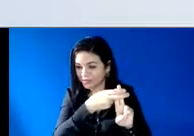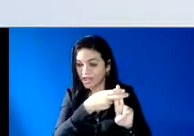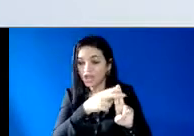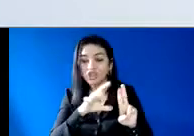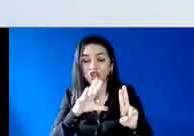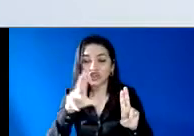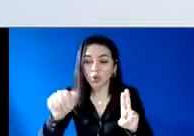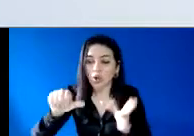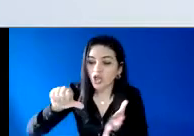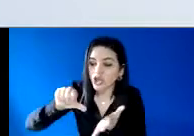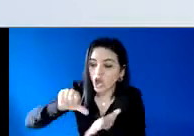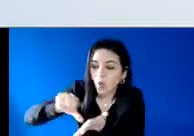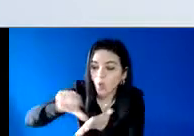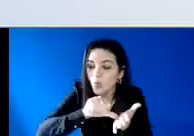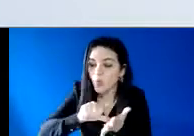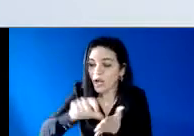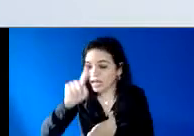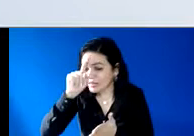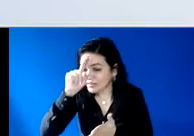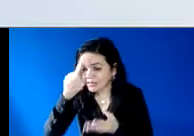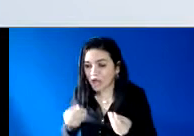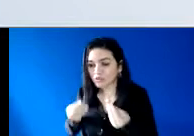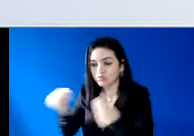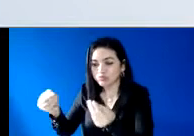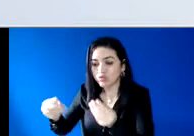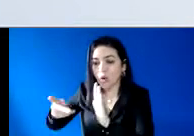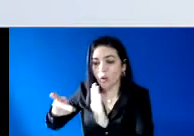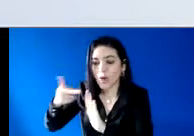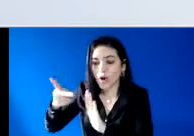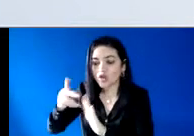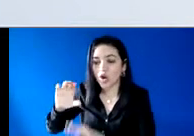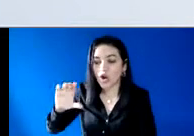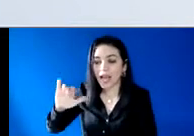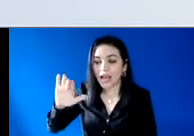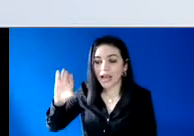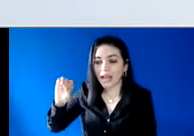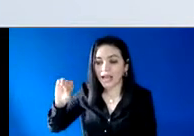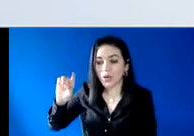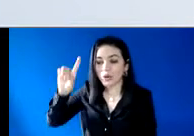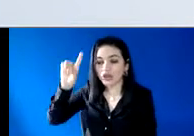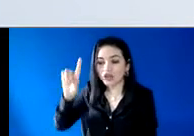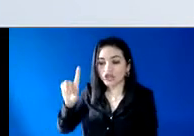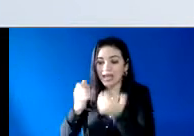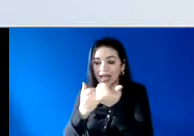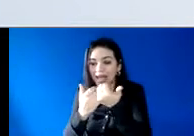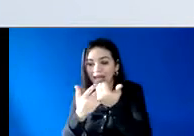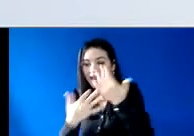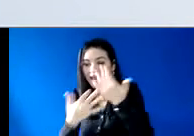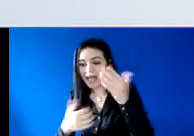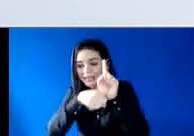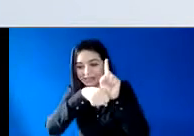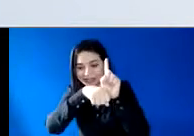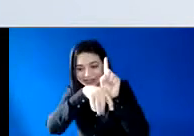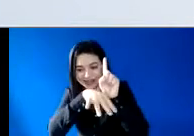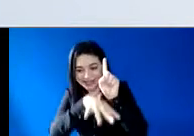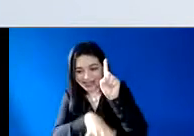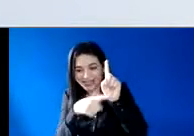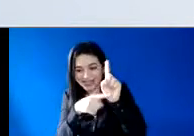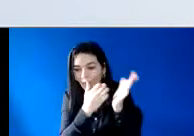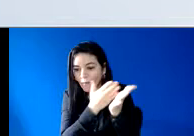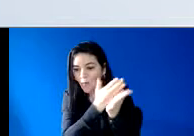unidade de saúde deve dispor para os seus profissionais de protocolos clínicos e diretrizes terapêuticas. E esses protocolos clínicos e diretrizes terapêuticas têm esse nome